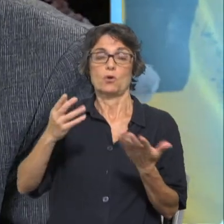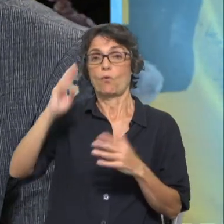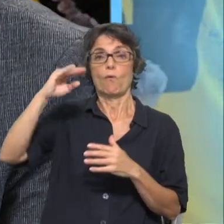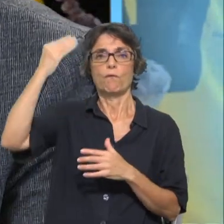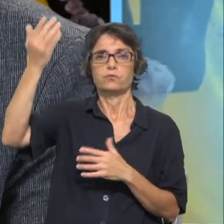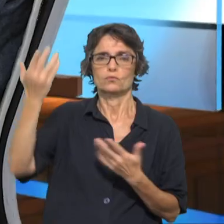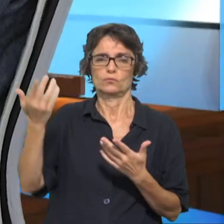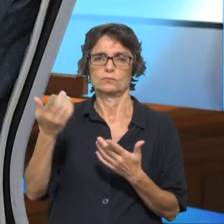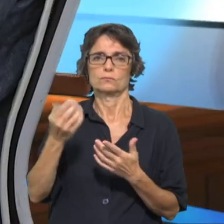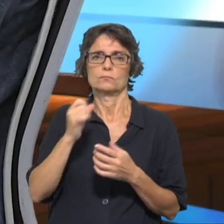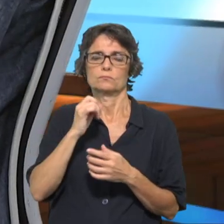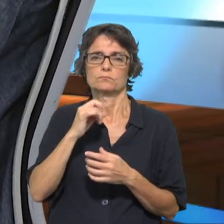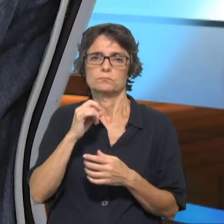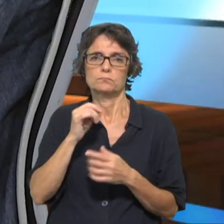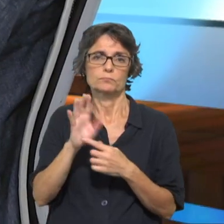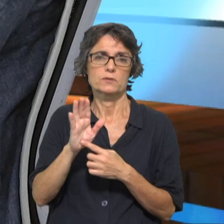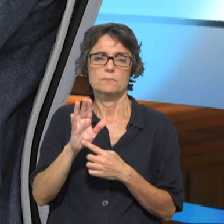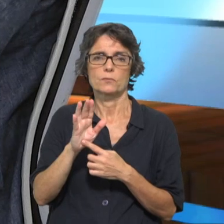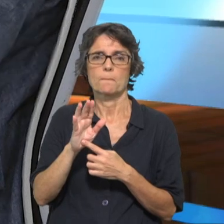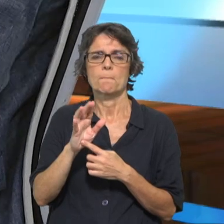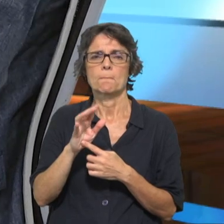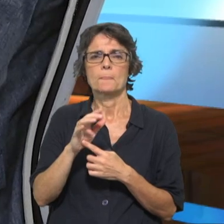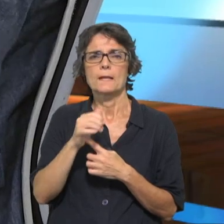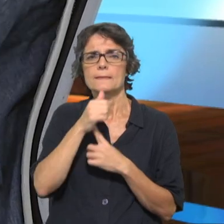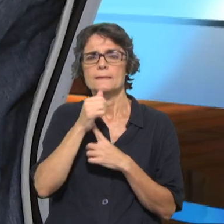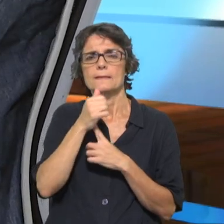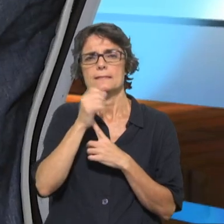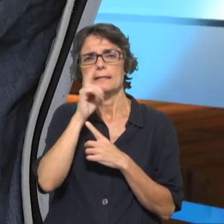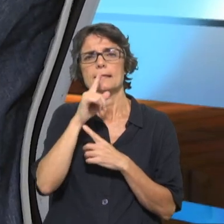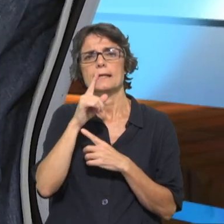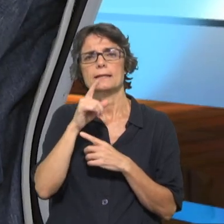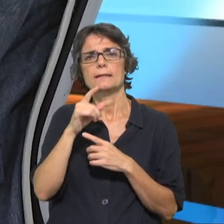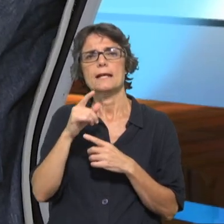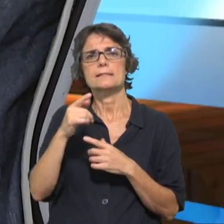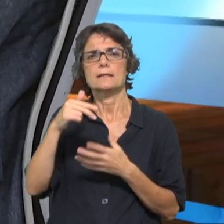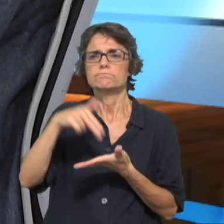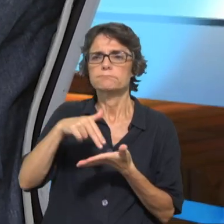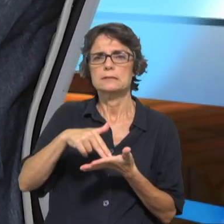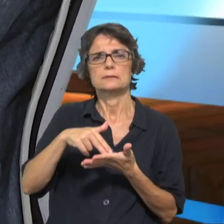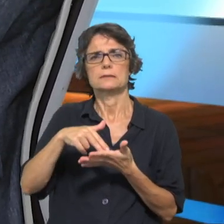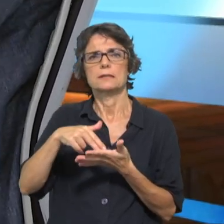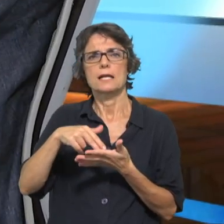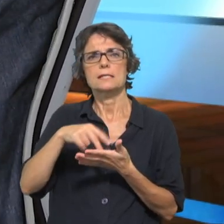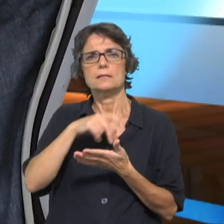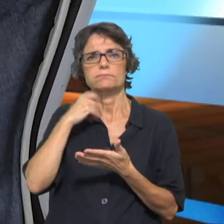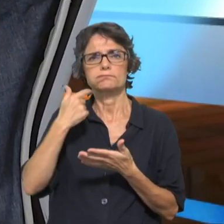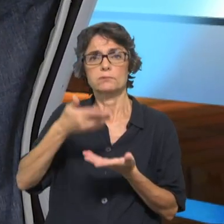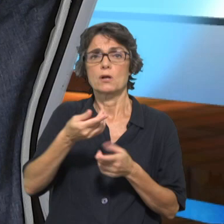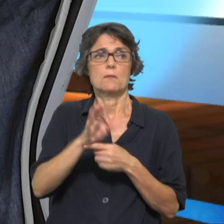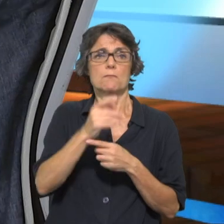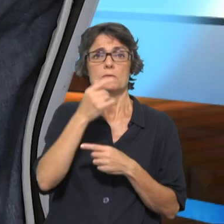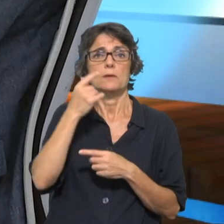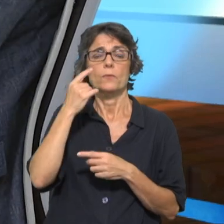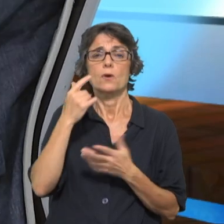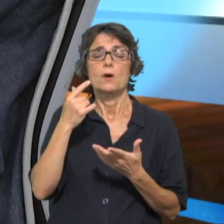Ministério ordenado, mas outras formas de exercer este Ministério da Presidência nas comunidades, como existem, aliás, em África, com o Ministério dos